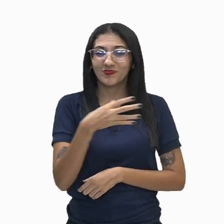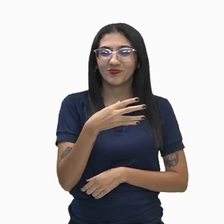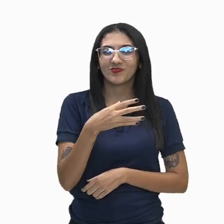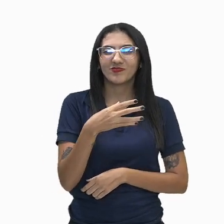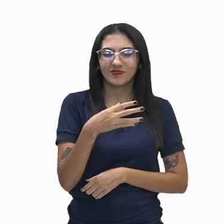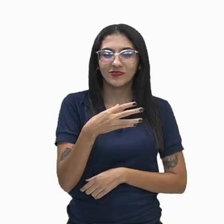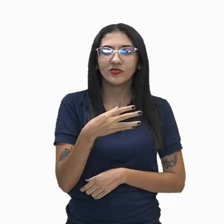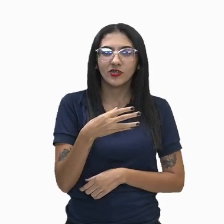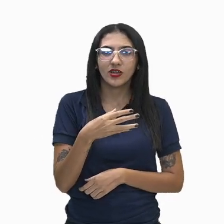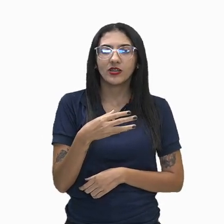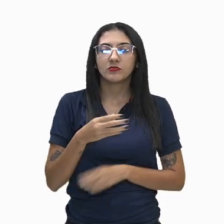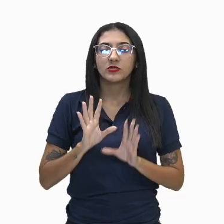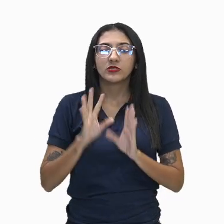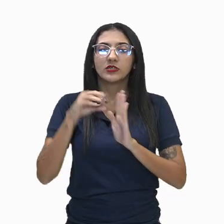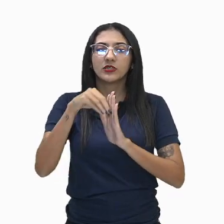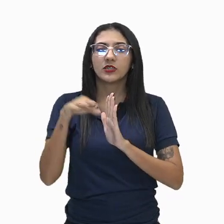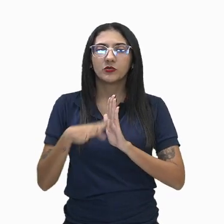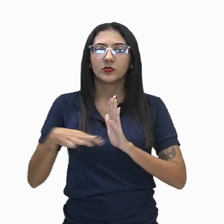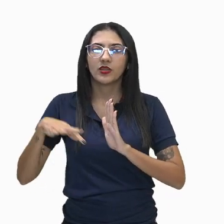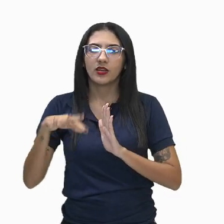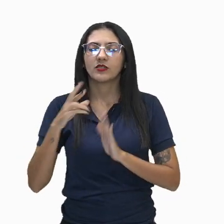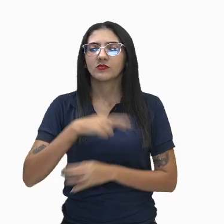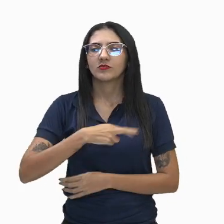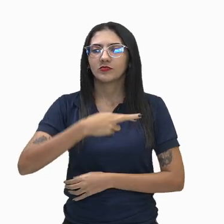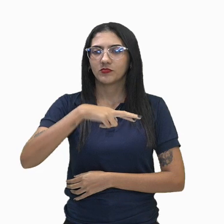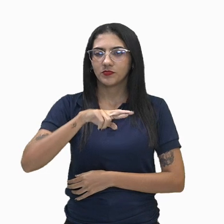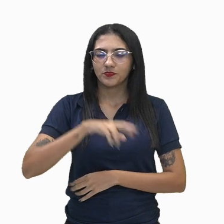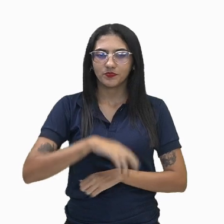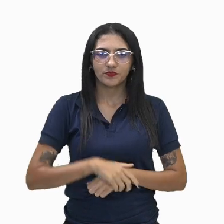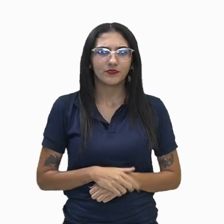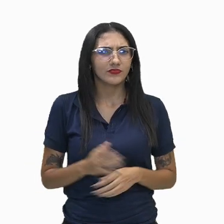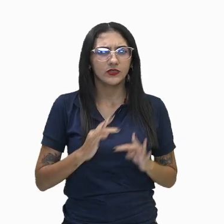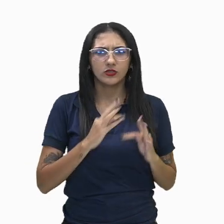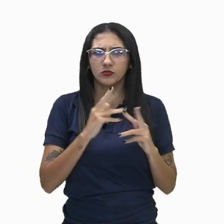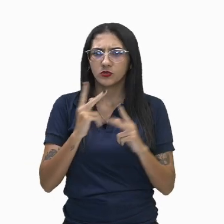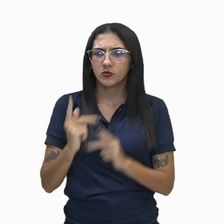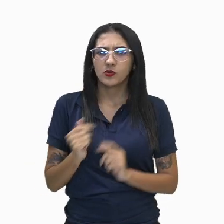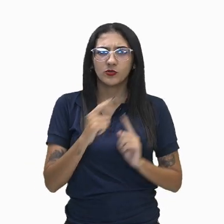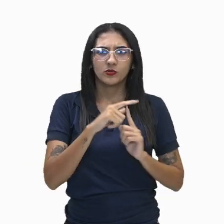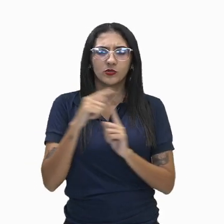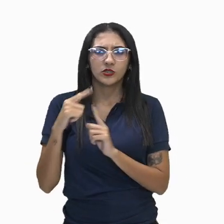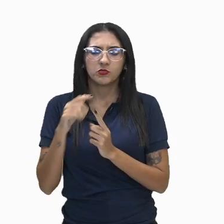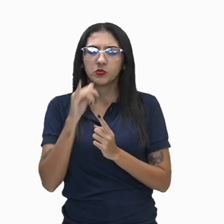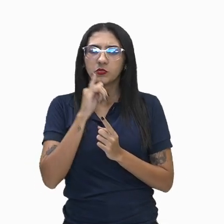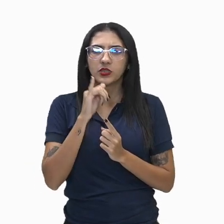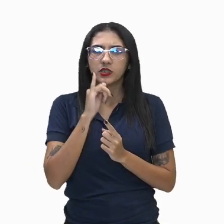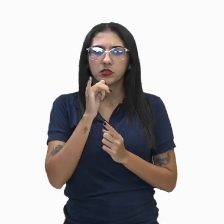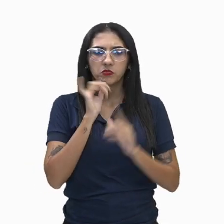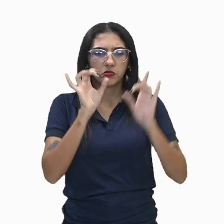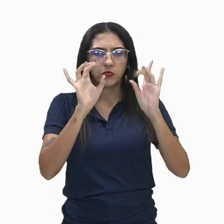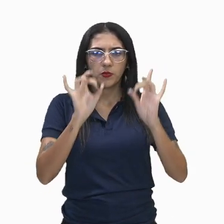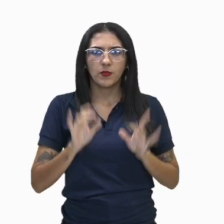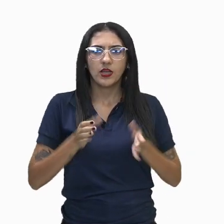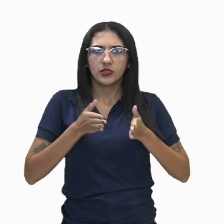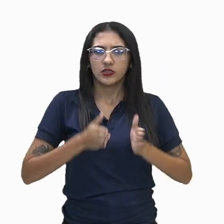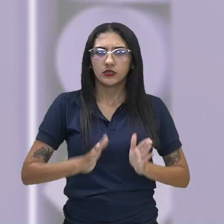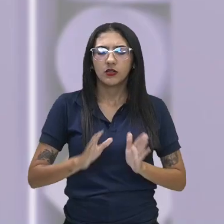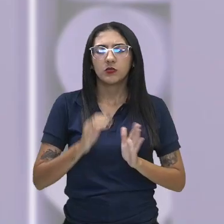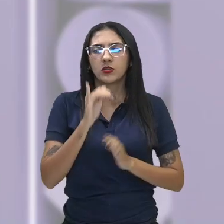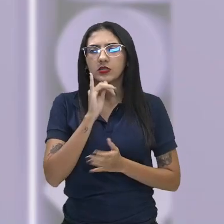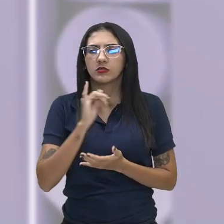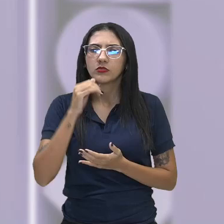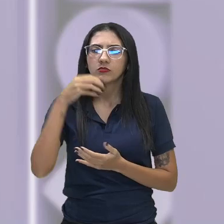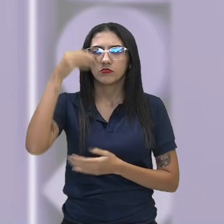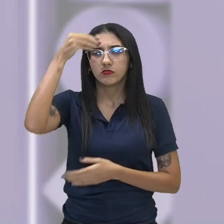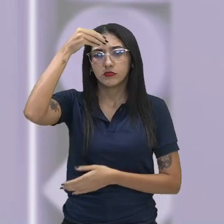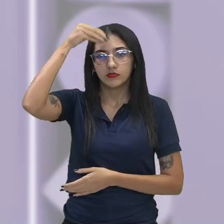à comunidade espiritual. Então, toda celebração, todo rito de nascimento, como o batismo e